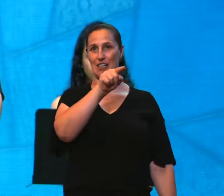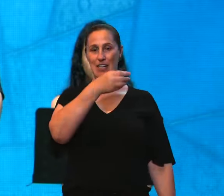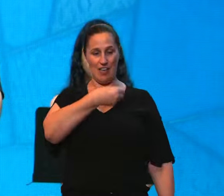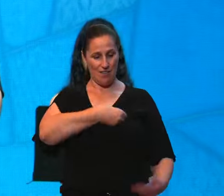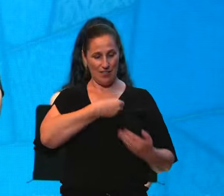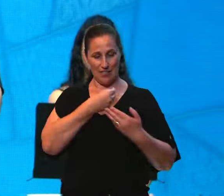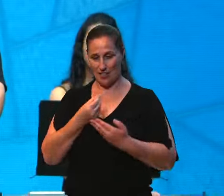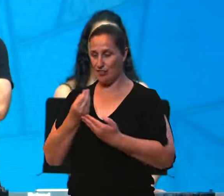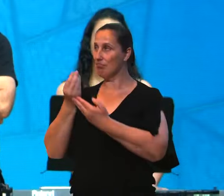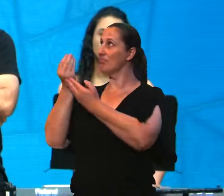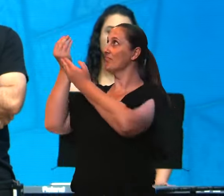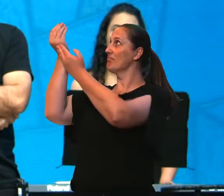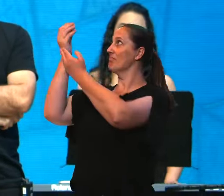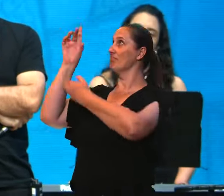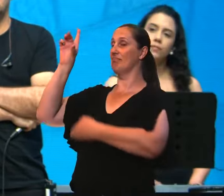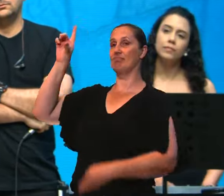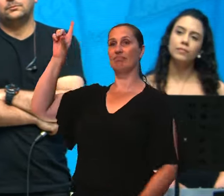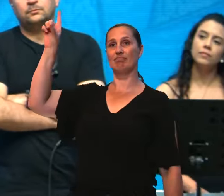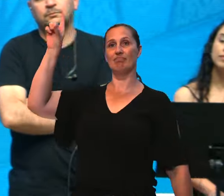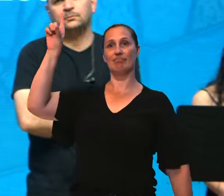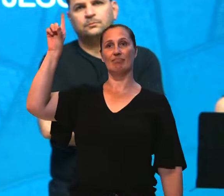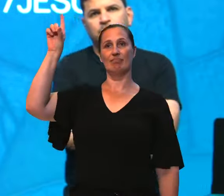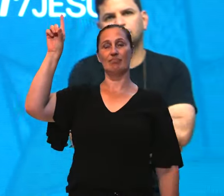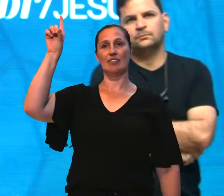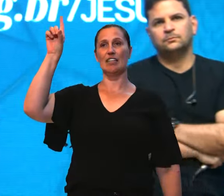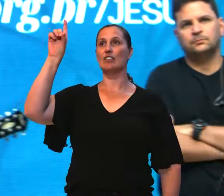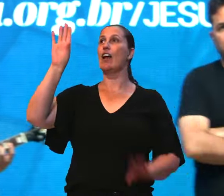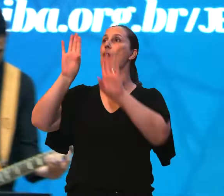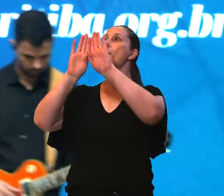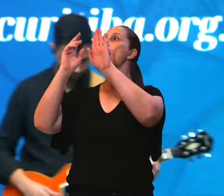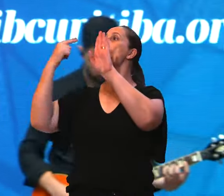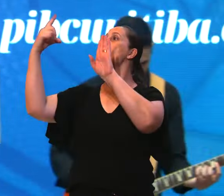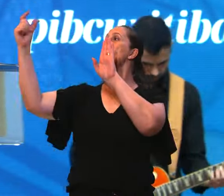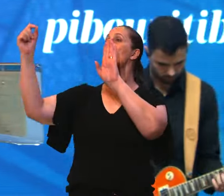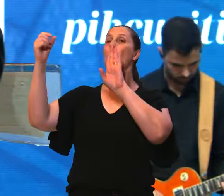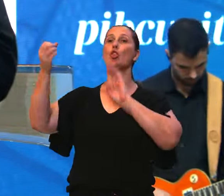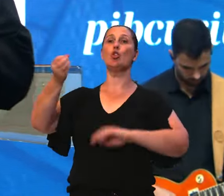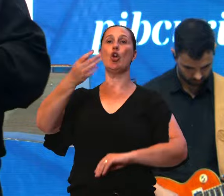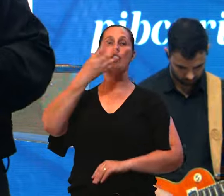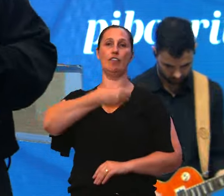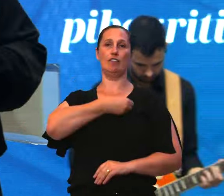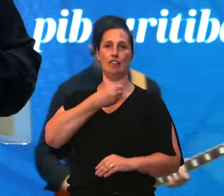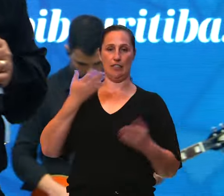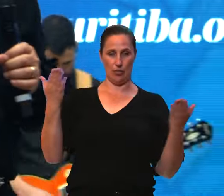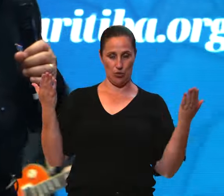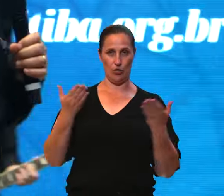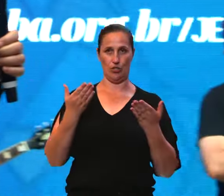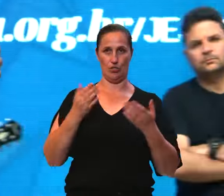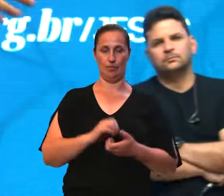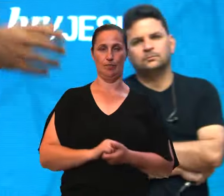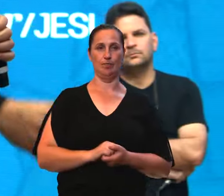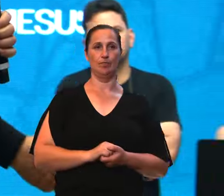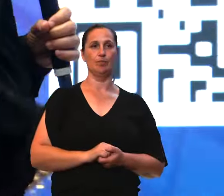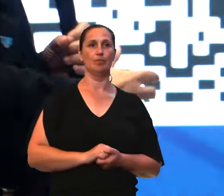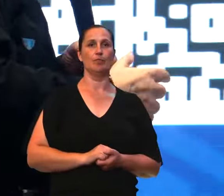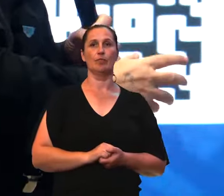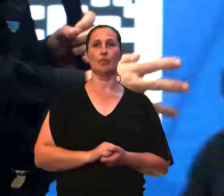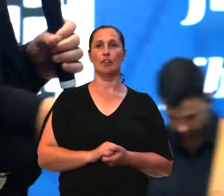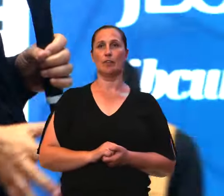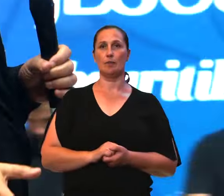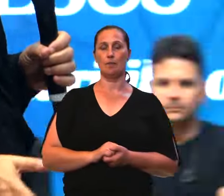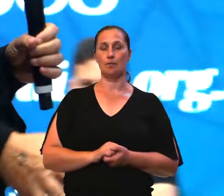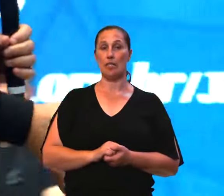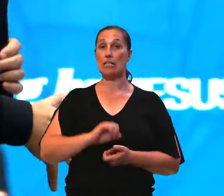veio aqui para sair por aquelas portas nova criatura feche os seus olhos Repete comigo solta a tua voz